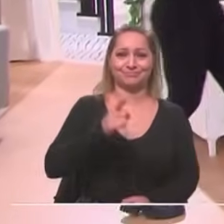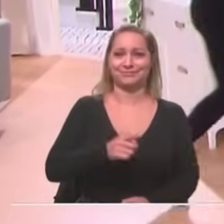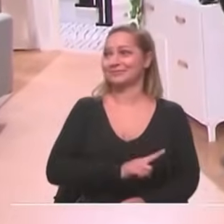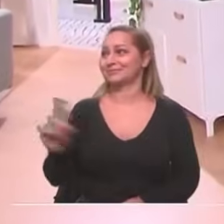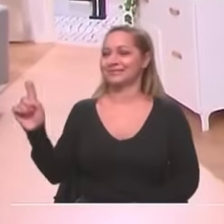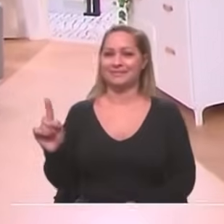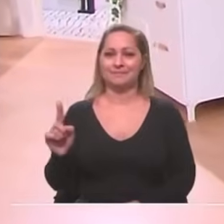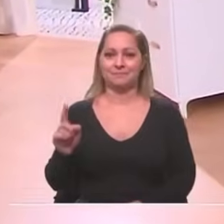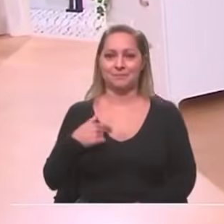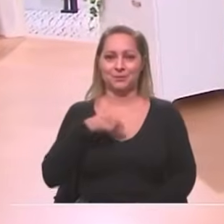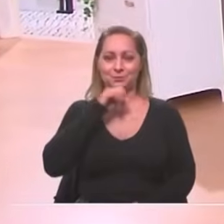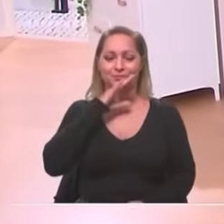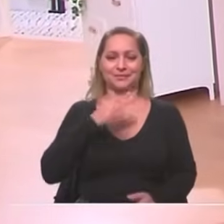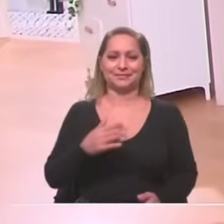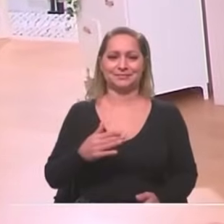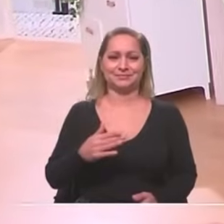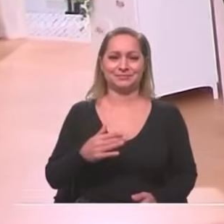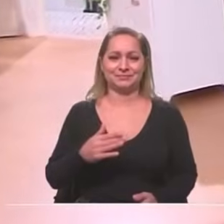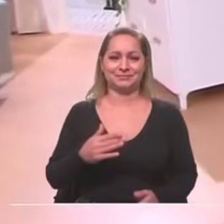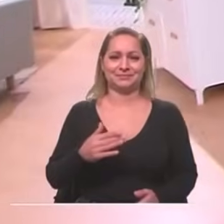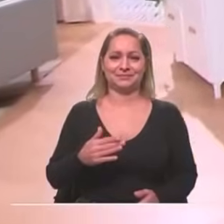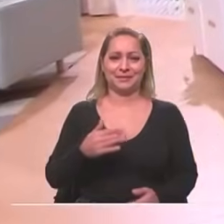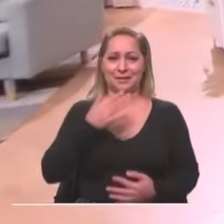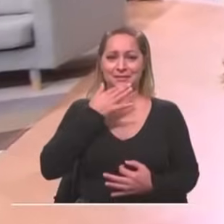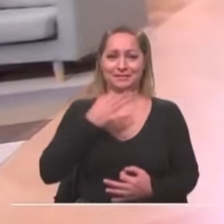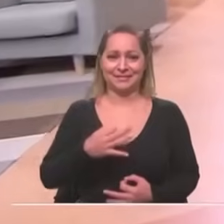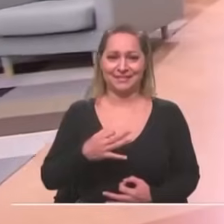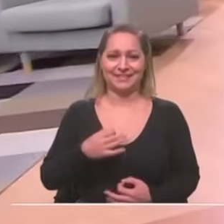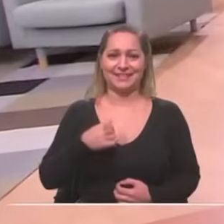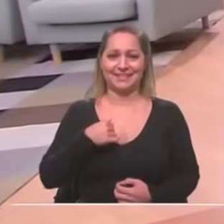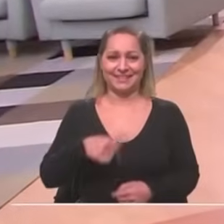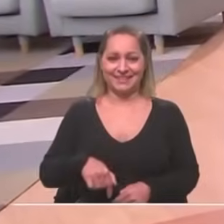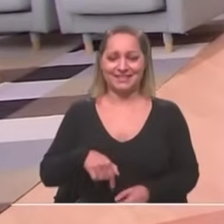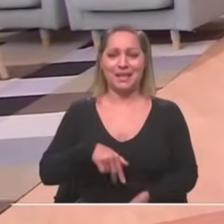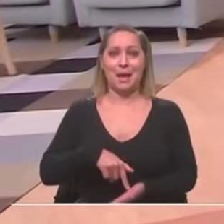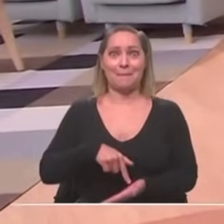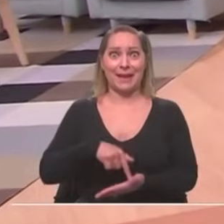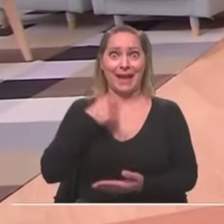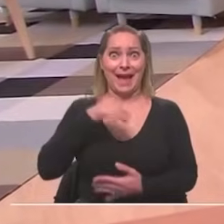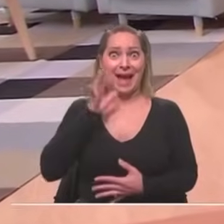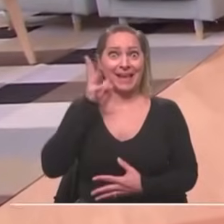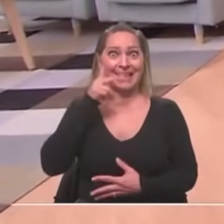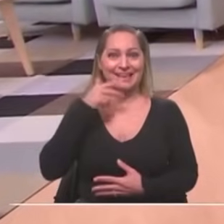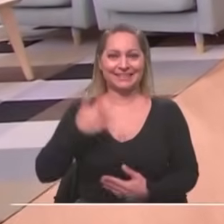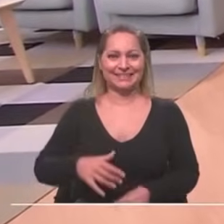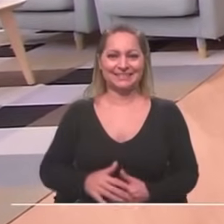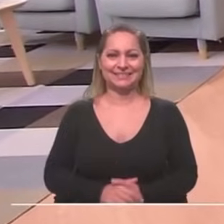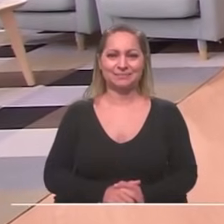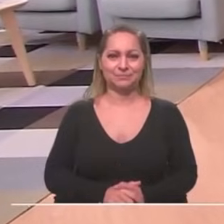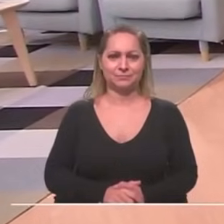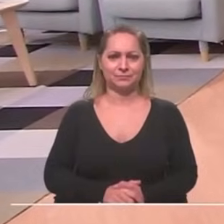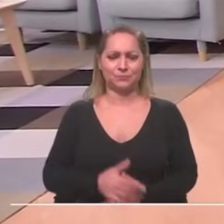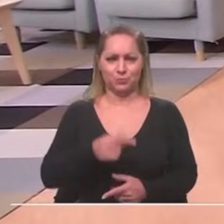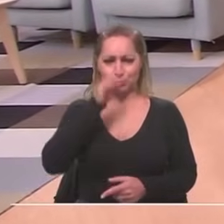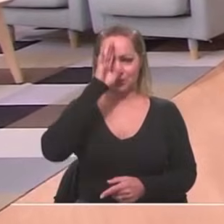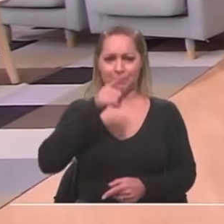sei. Não fomos apanhados de surpresa. Bem, agora temos que nos portar bem, senão daí... Ai, mas este tem a perna a arder. Pois é, bem. Bom, tu